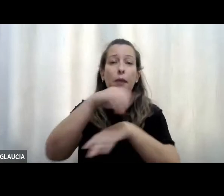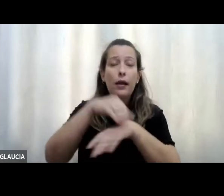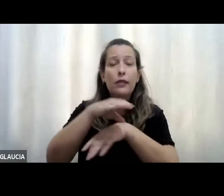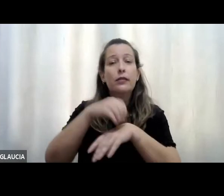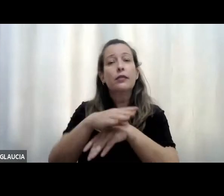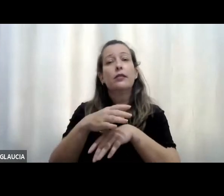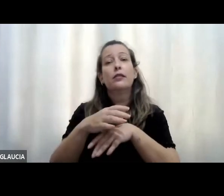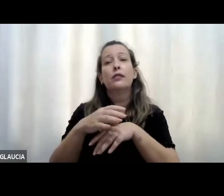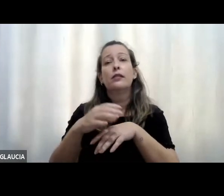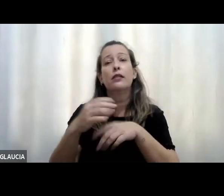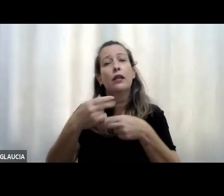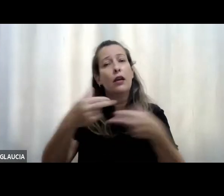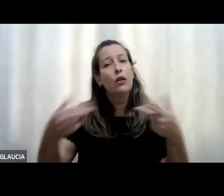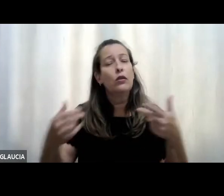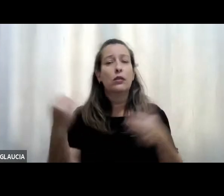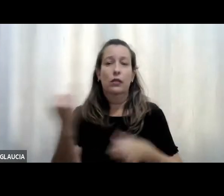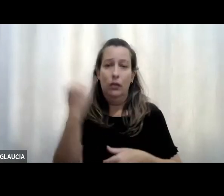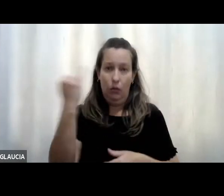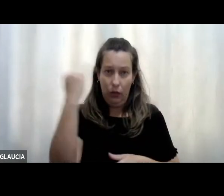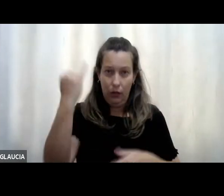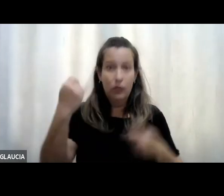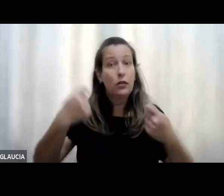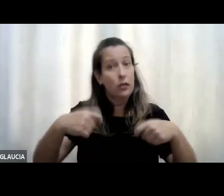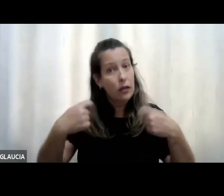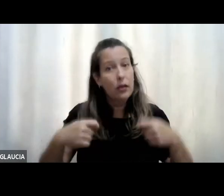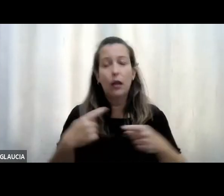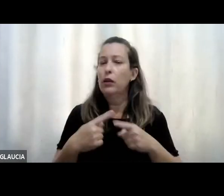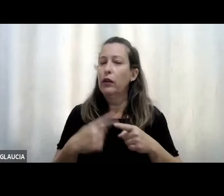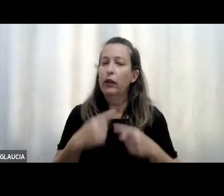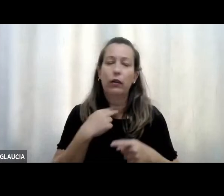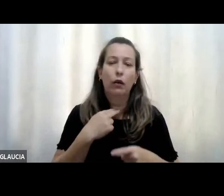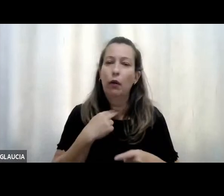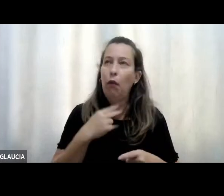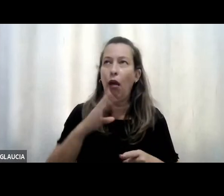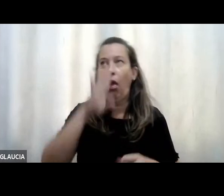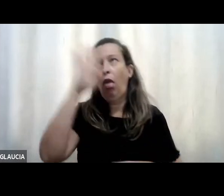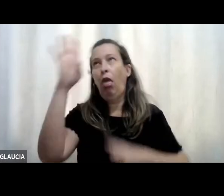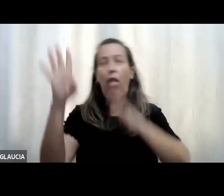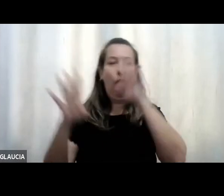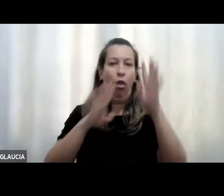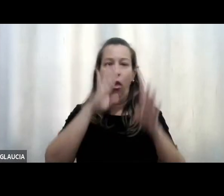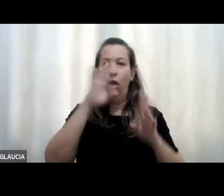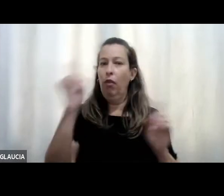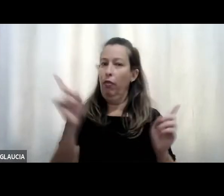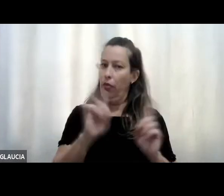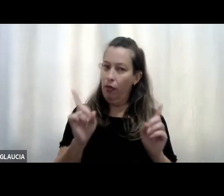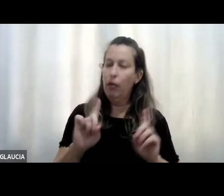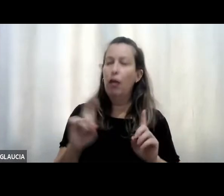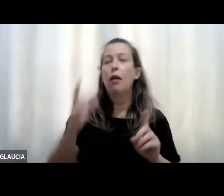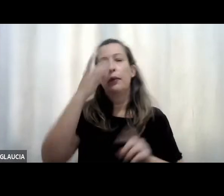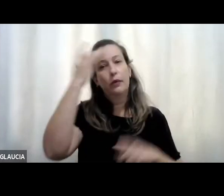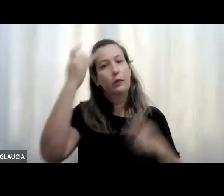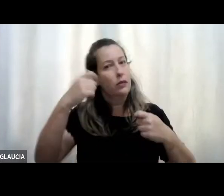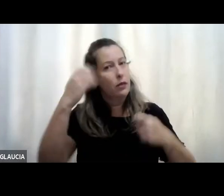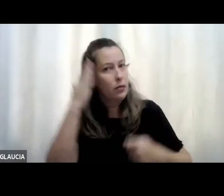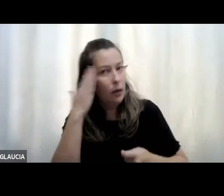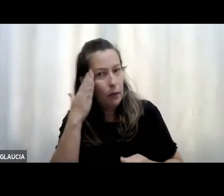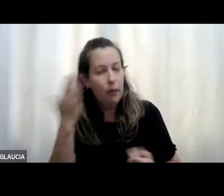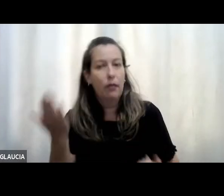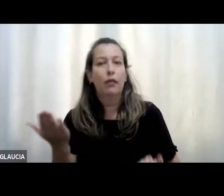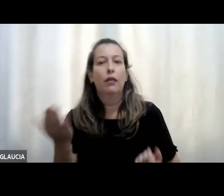mensagens necessárias. Porque não pode ser também uma coisa aleatória, o cara tem que saber, a pessoa tem que saber que